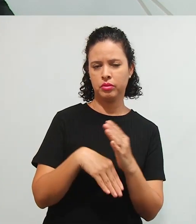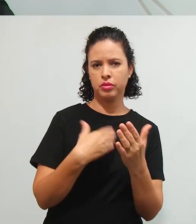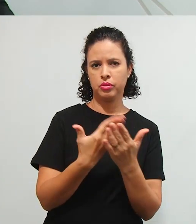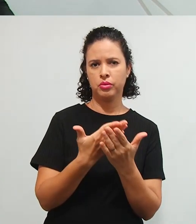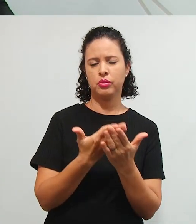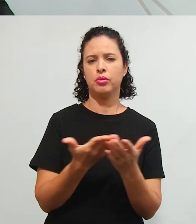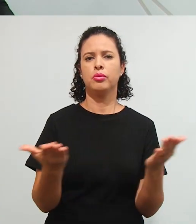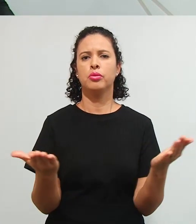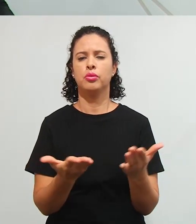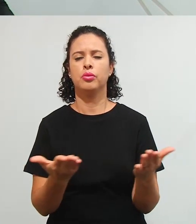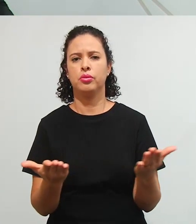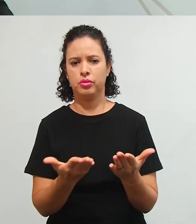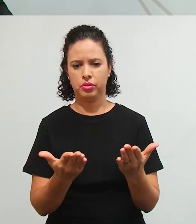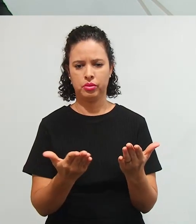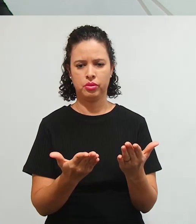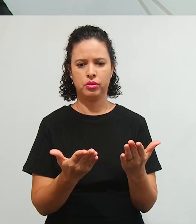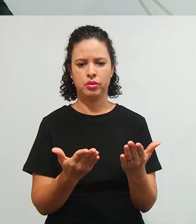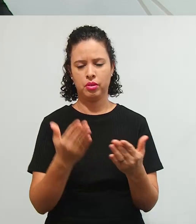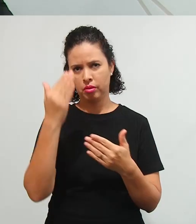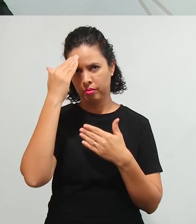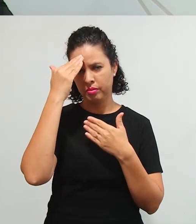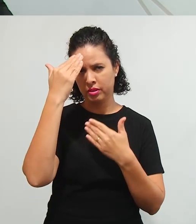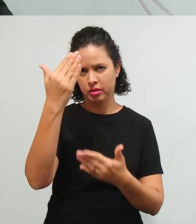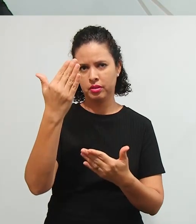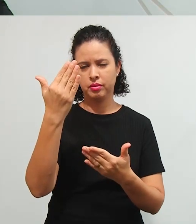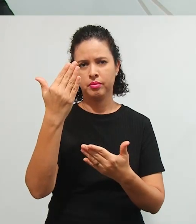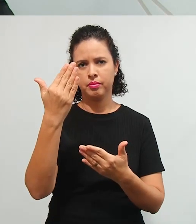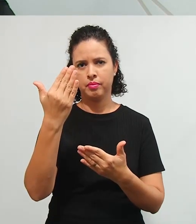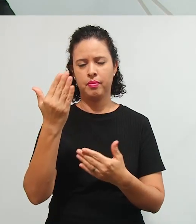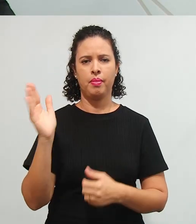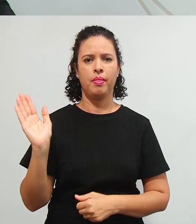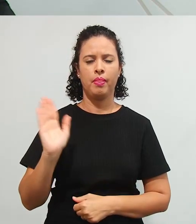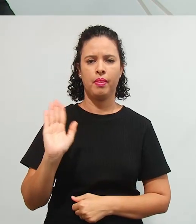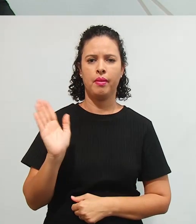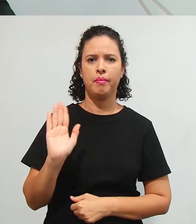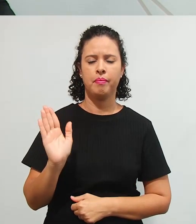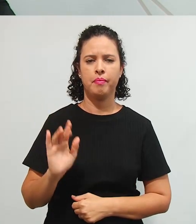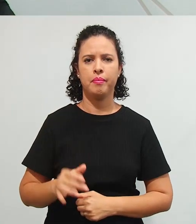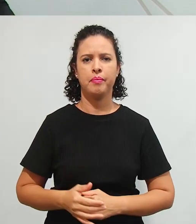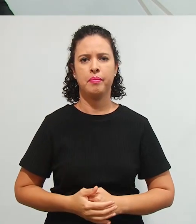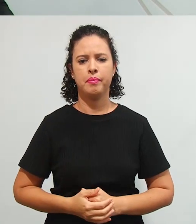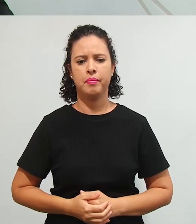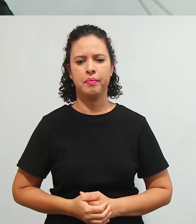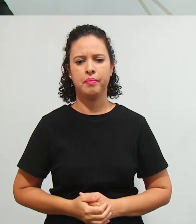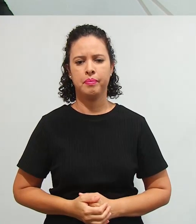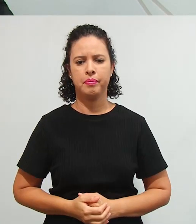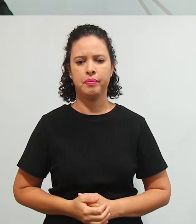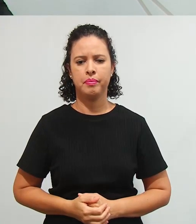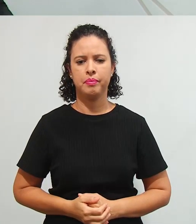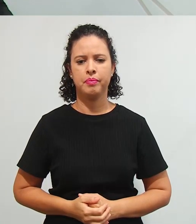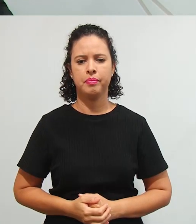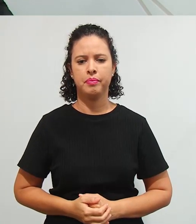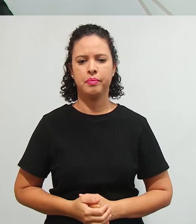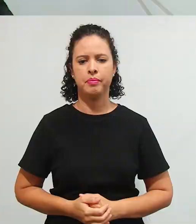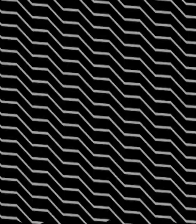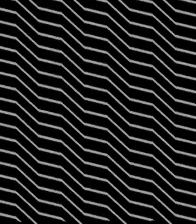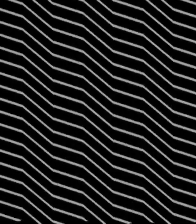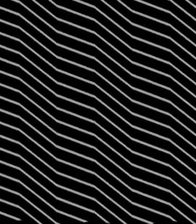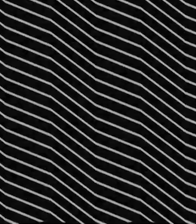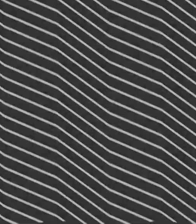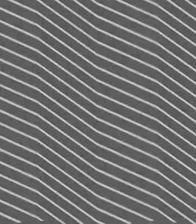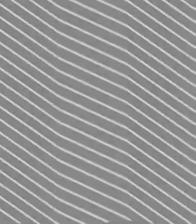nossa aula de hoje. Meu muito obrigado e até a próxima oportunidade. Tchau, tchau.